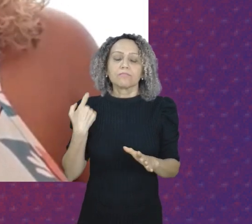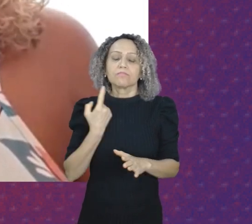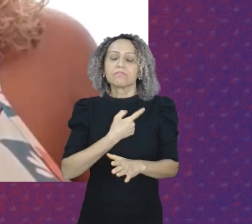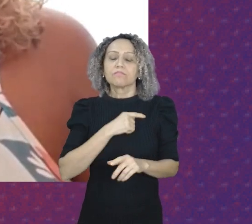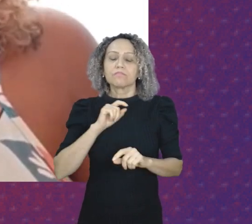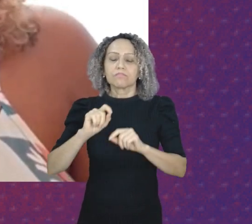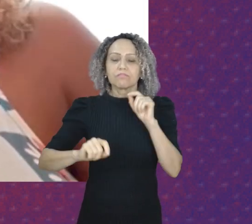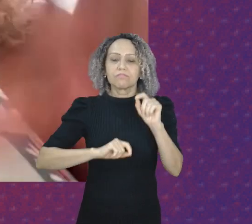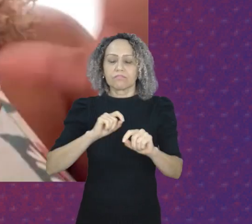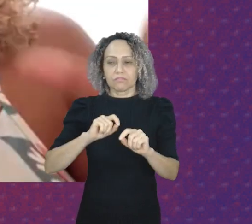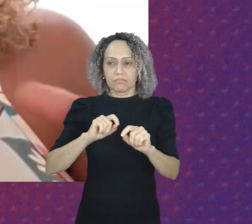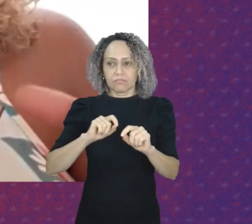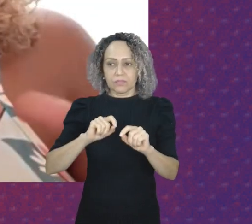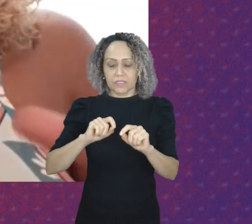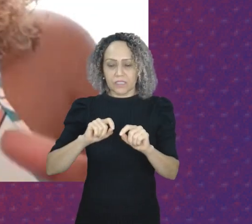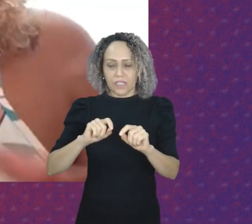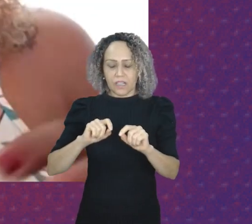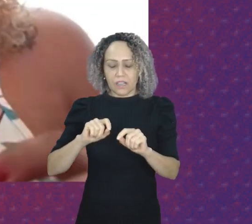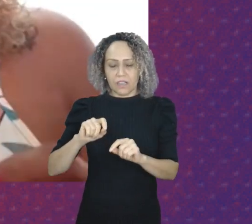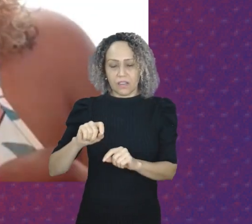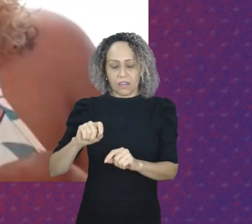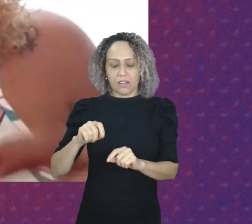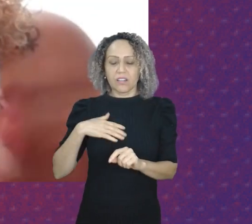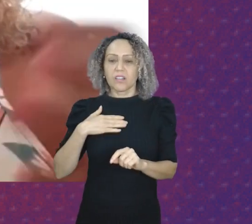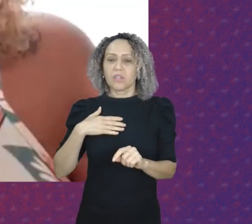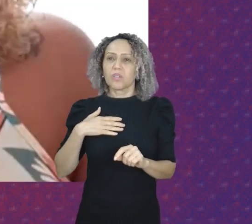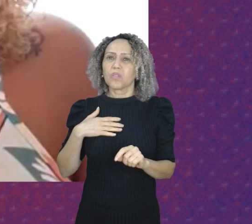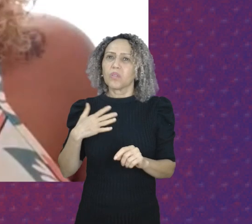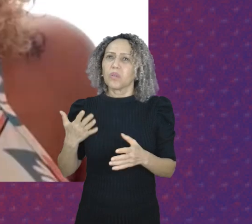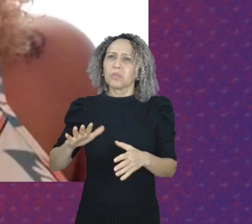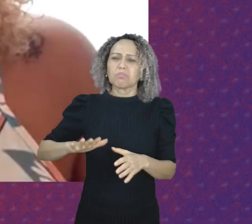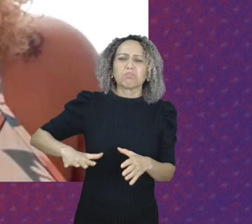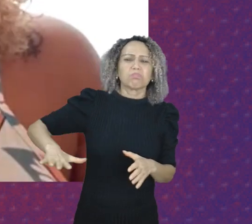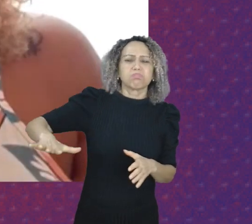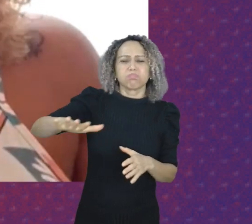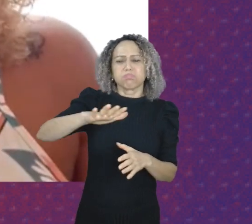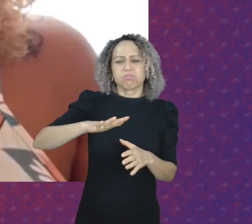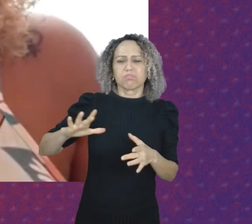nós, e aí pensando no contexto maior LGBT+,